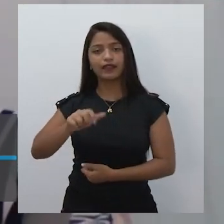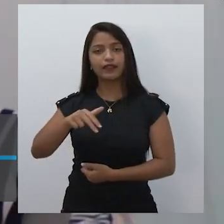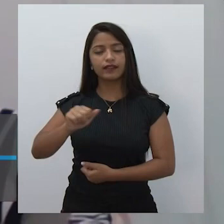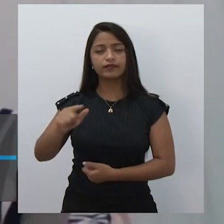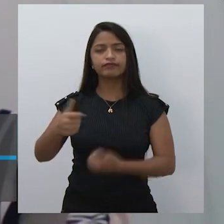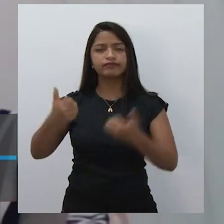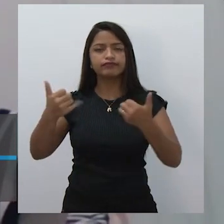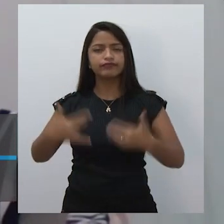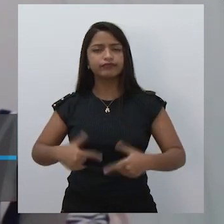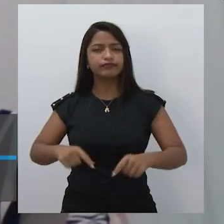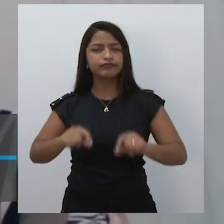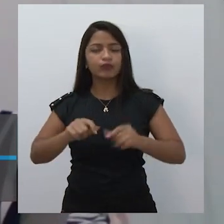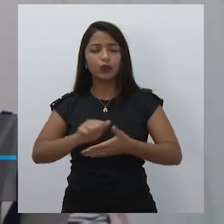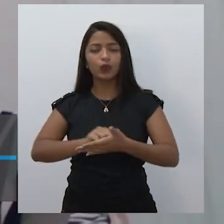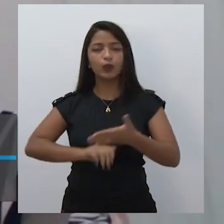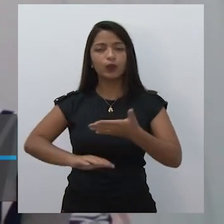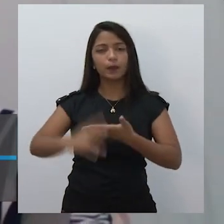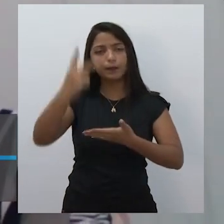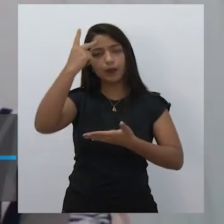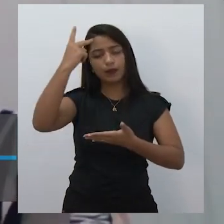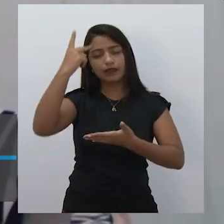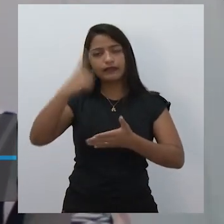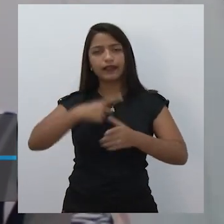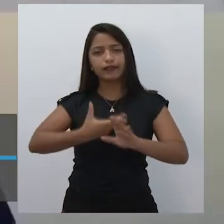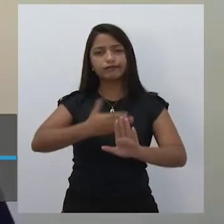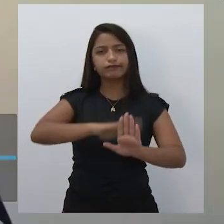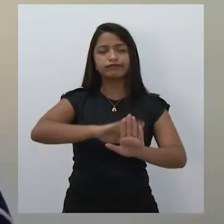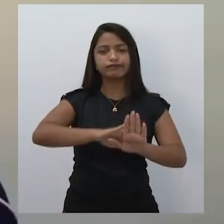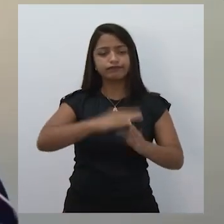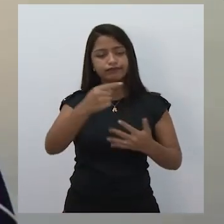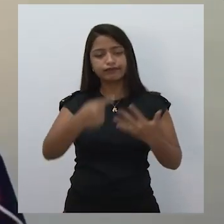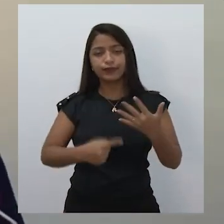as premissas do currículo paulista.